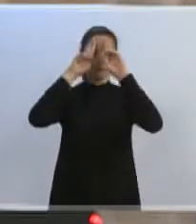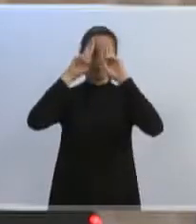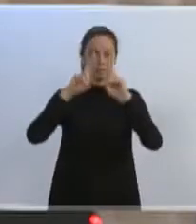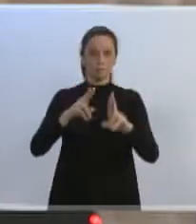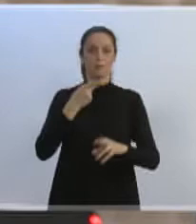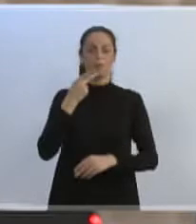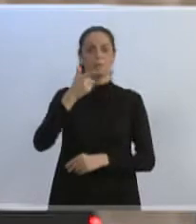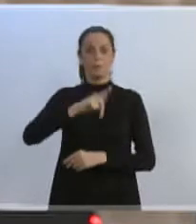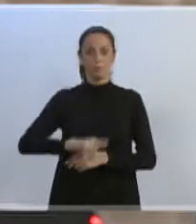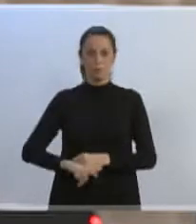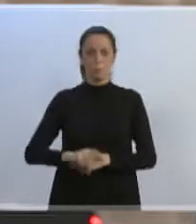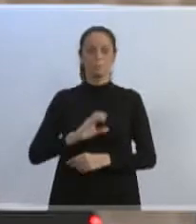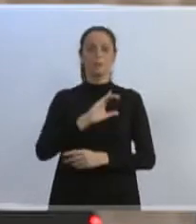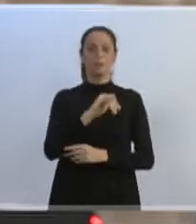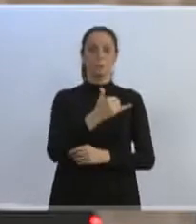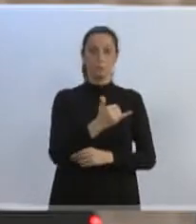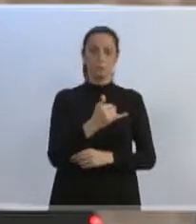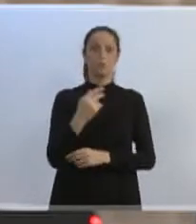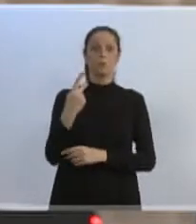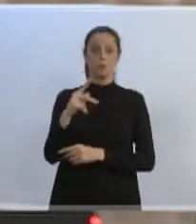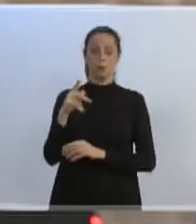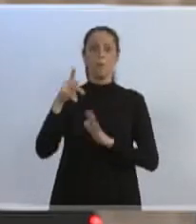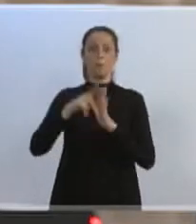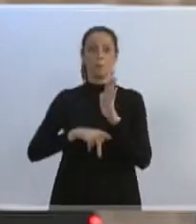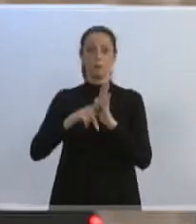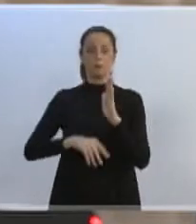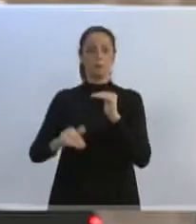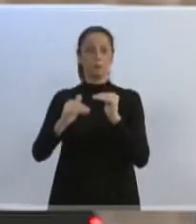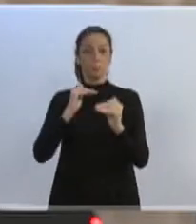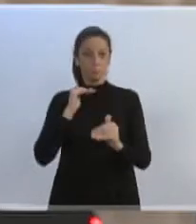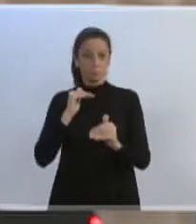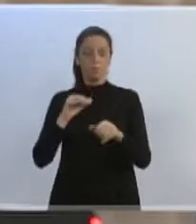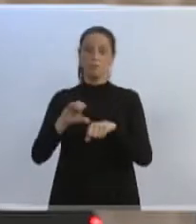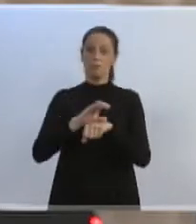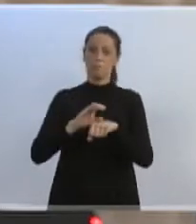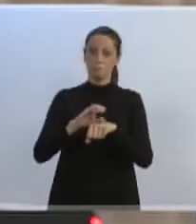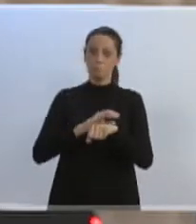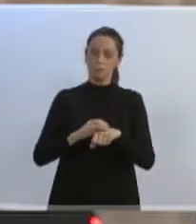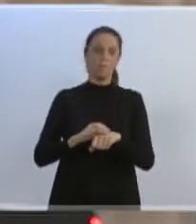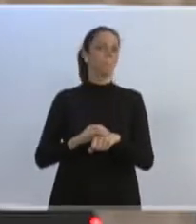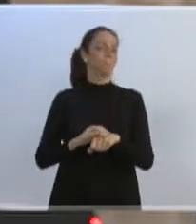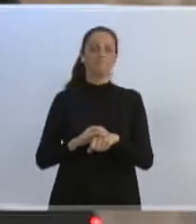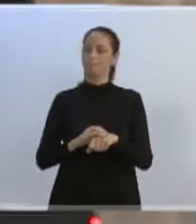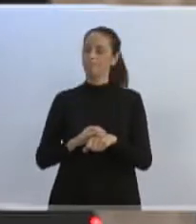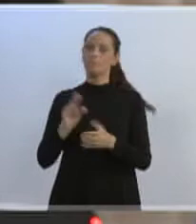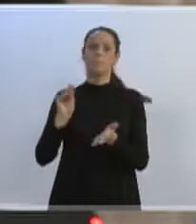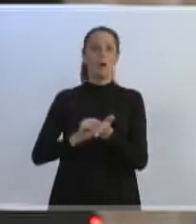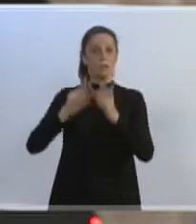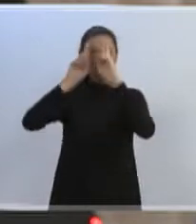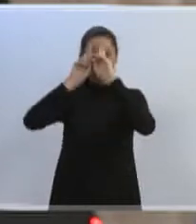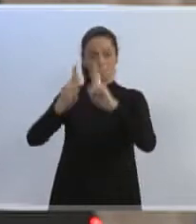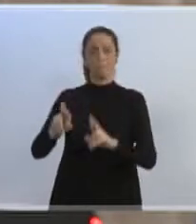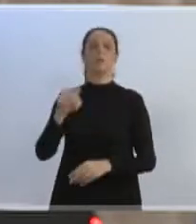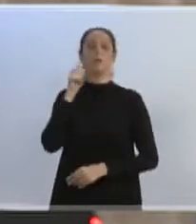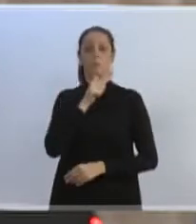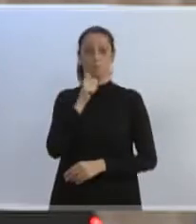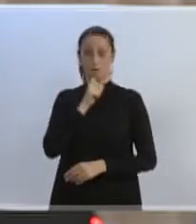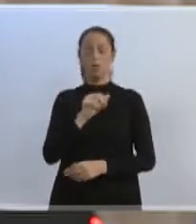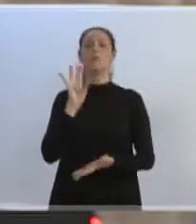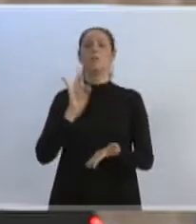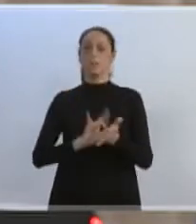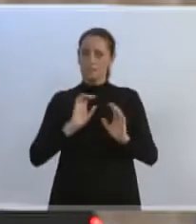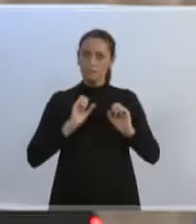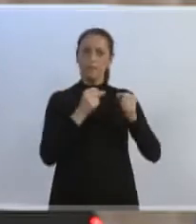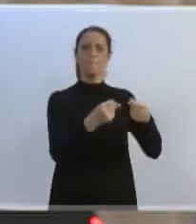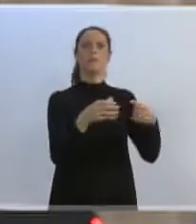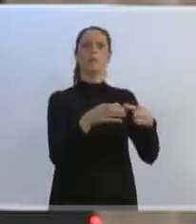repito o que falei na CCJ, que o projeto, além de inconstitucional, é um projeto que é desrespeitoso com as mulheres, e faço da minha voz a voz de várias amigas mulheres